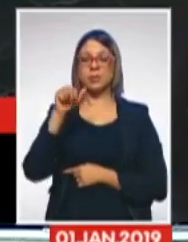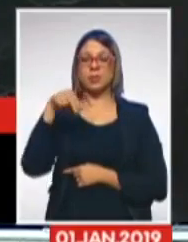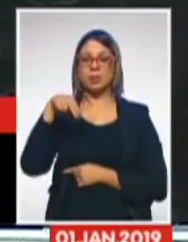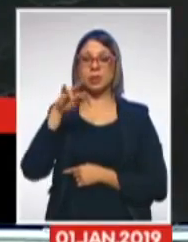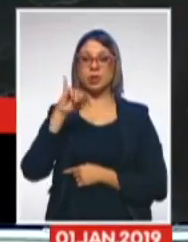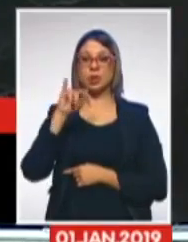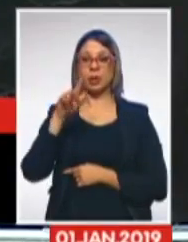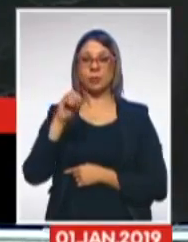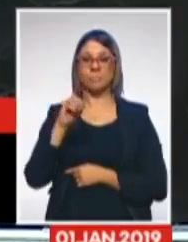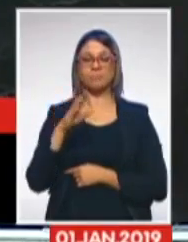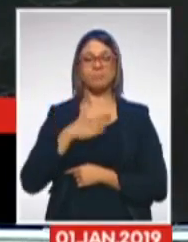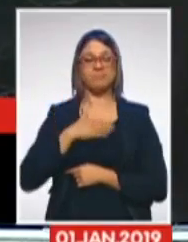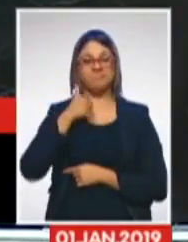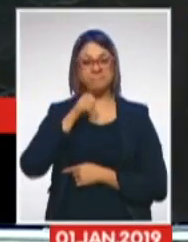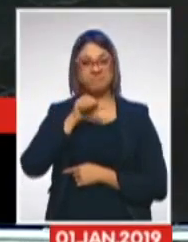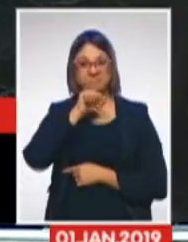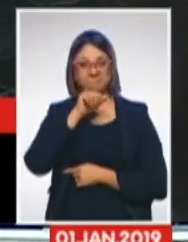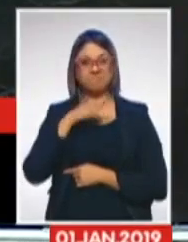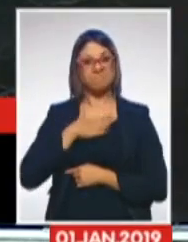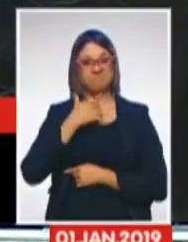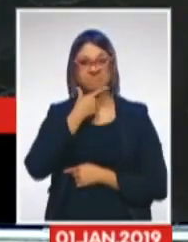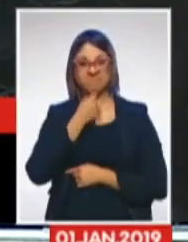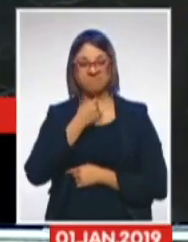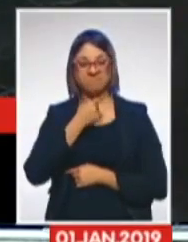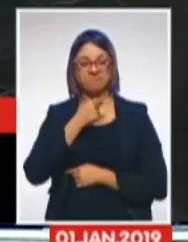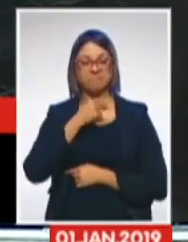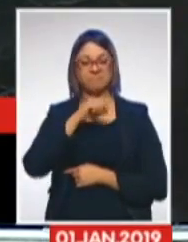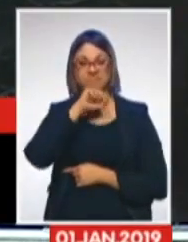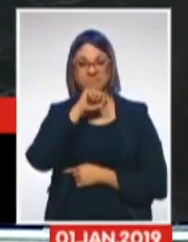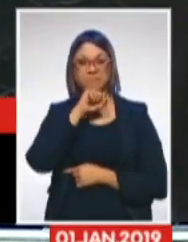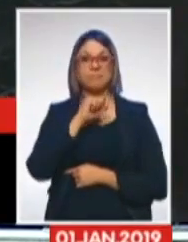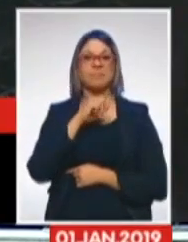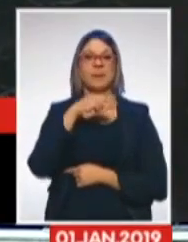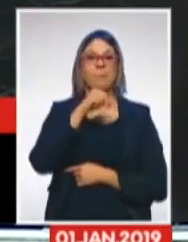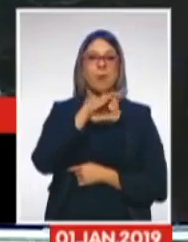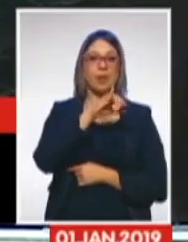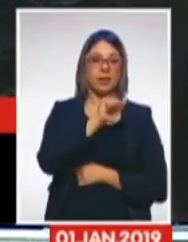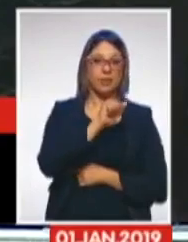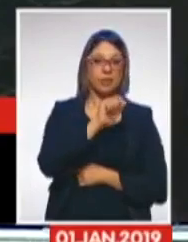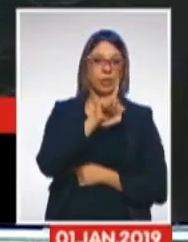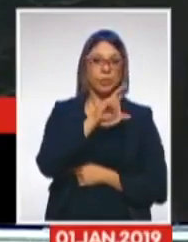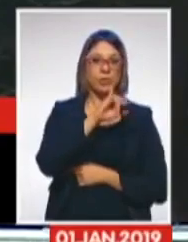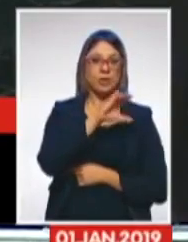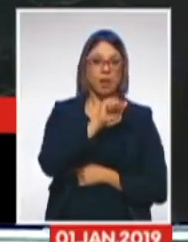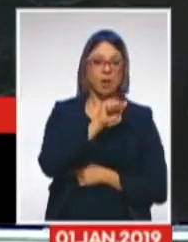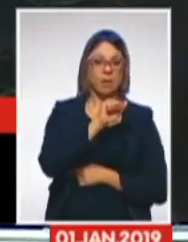a minha mãe e meu pai, Maria Lúcia e Ricardo Zema.